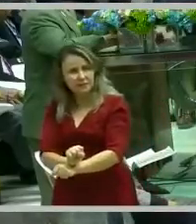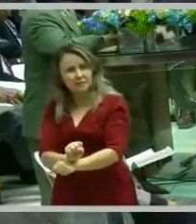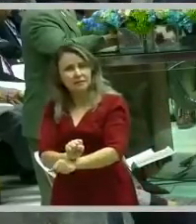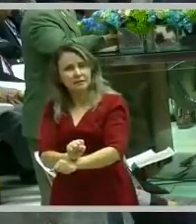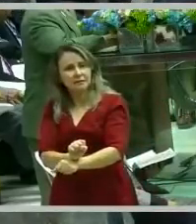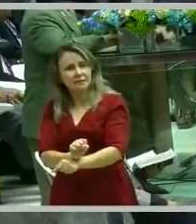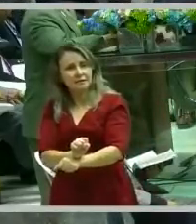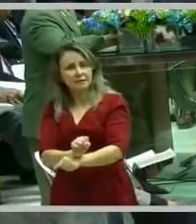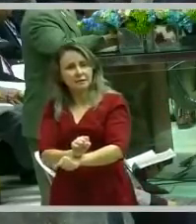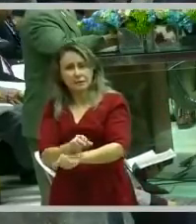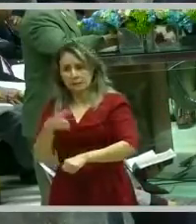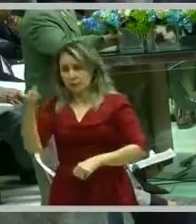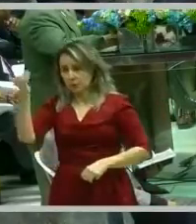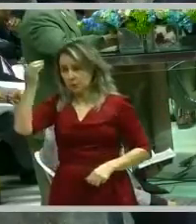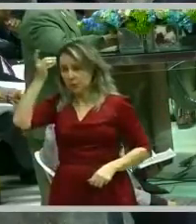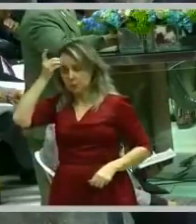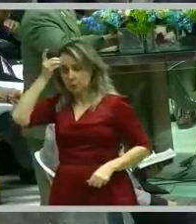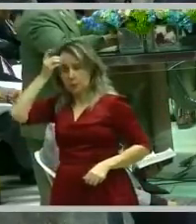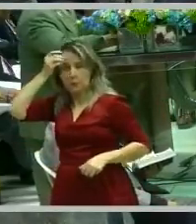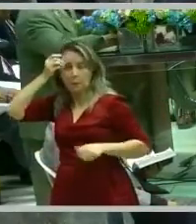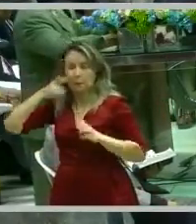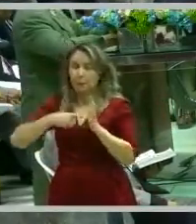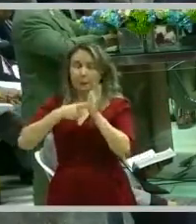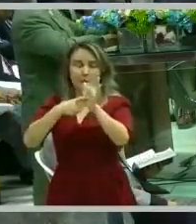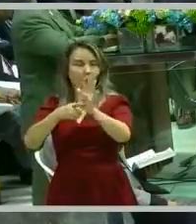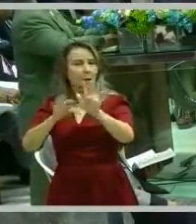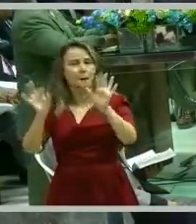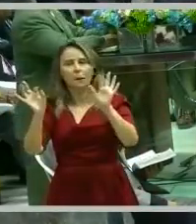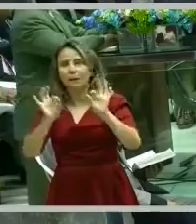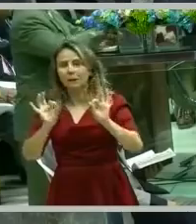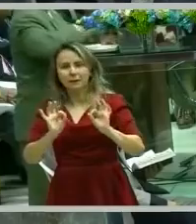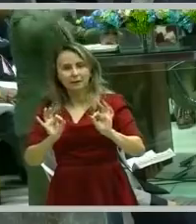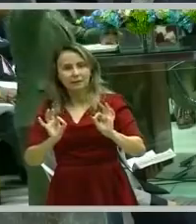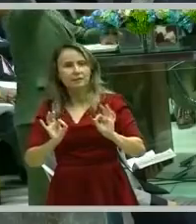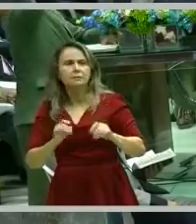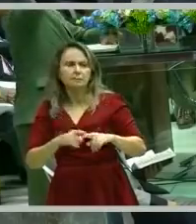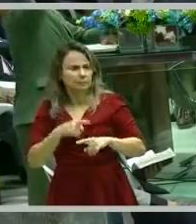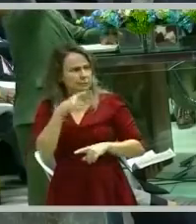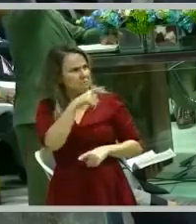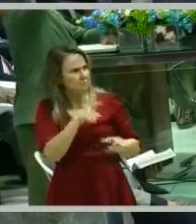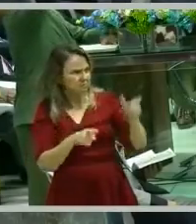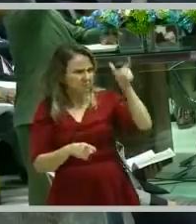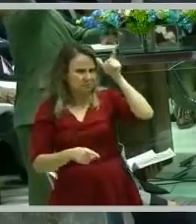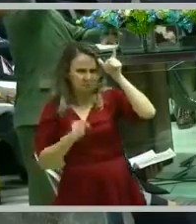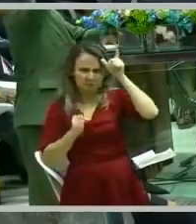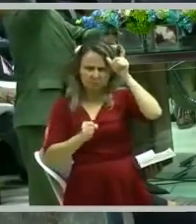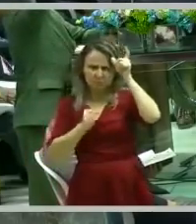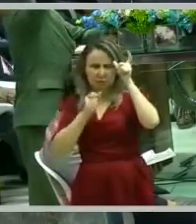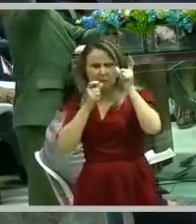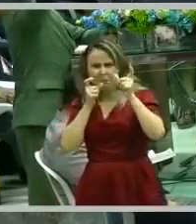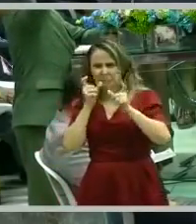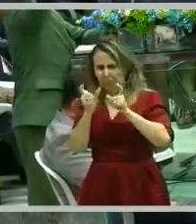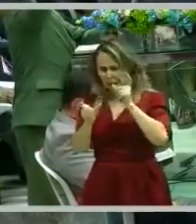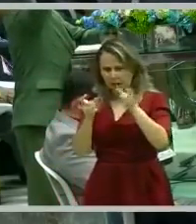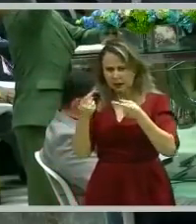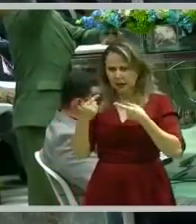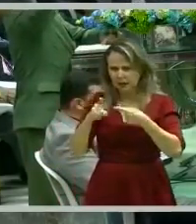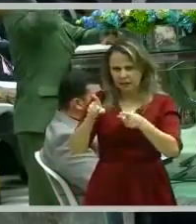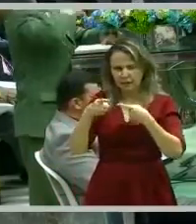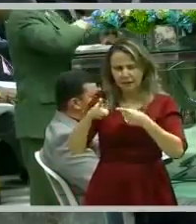dom de Deus, mas ele vai quebrar a cara, ele pode zombar, ele pode dizer o que quiser, mas a igreja vai ser cheia